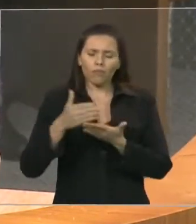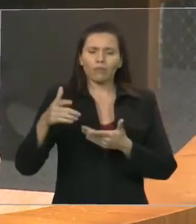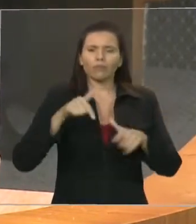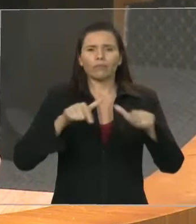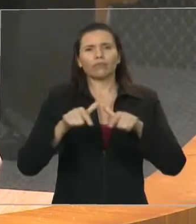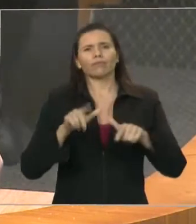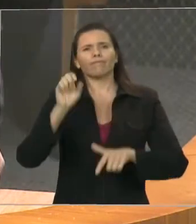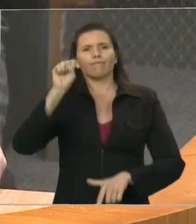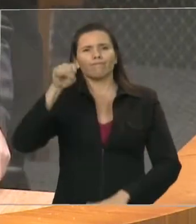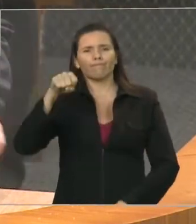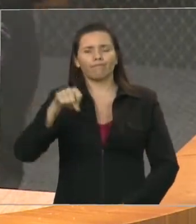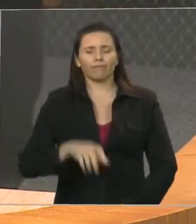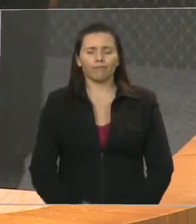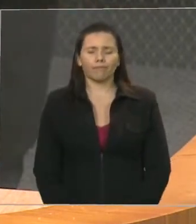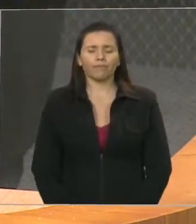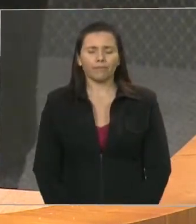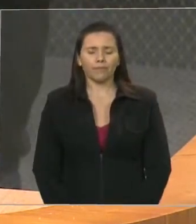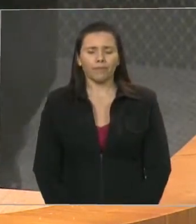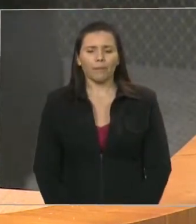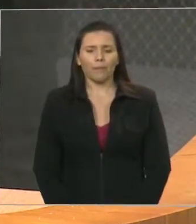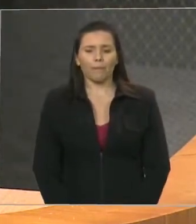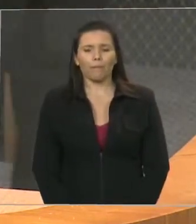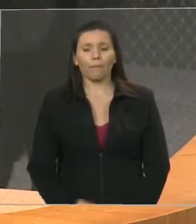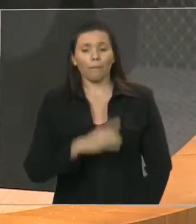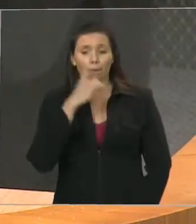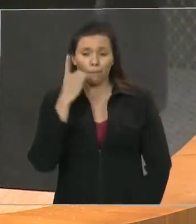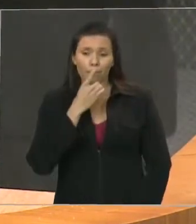Senhoras e senhores deputados, eu